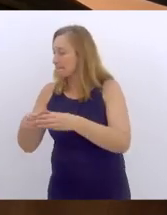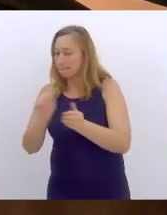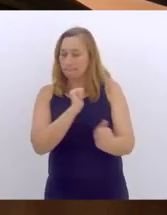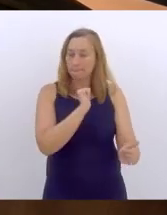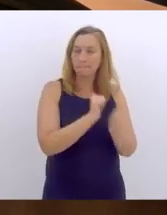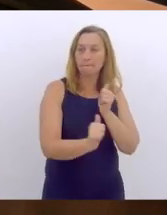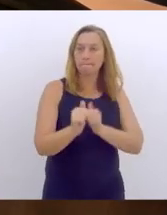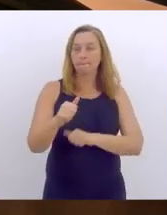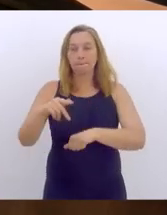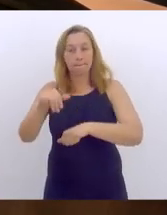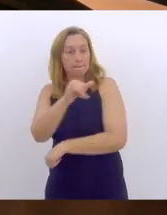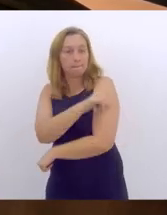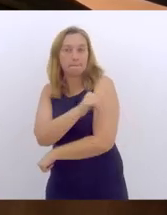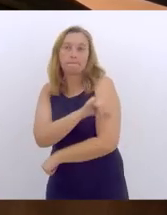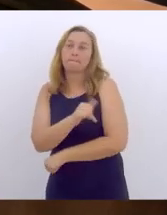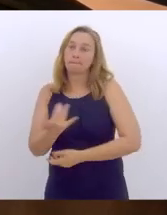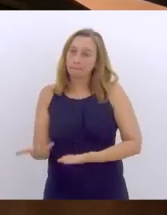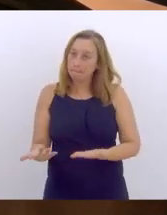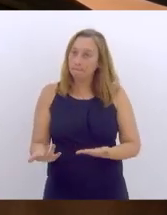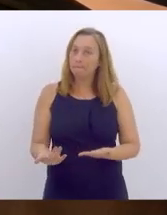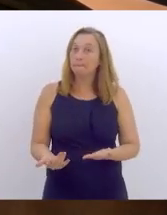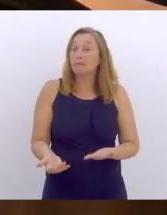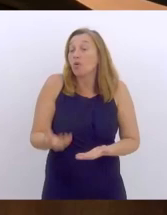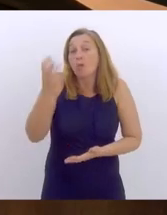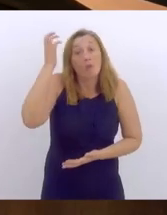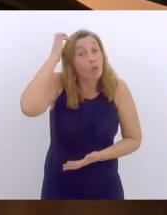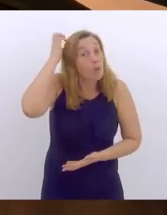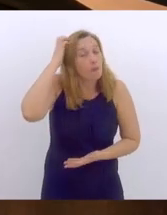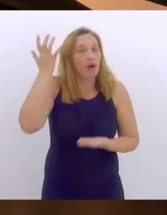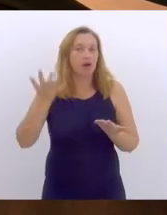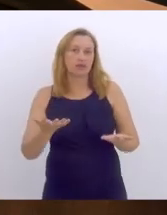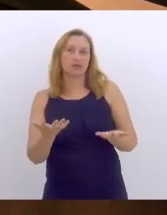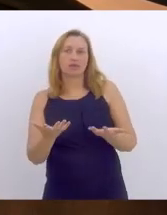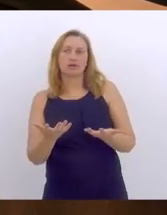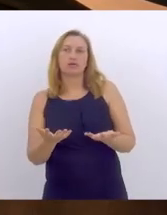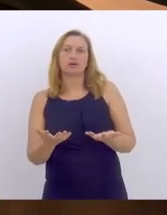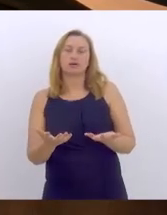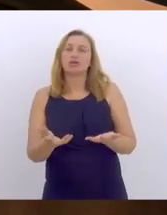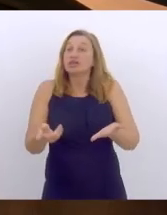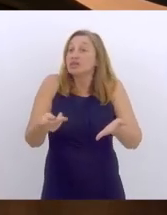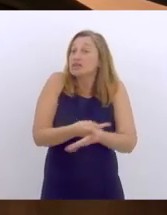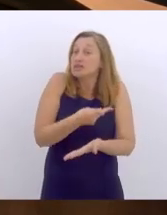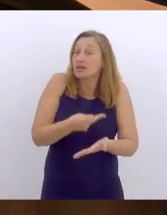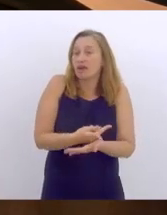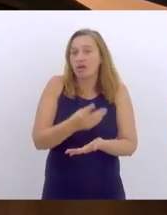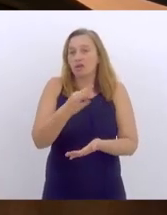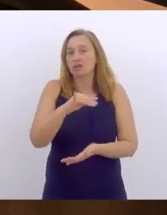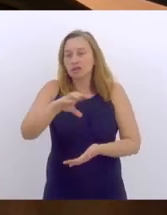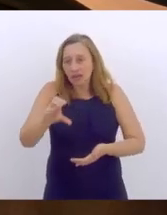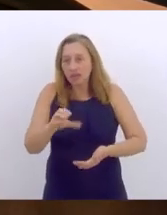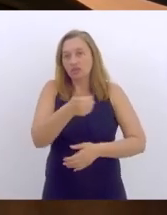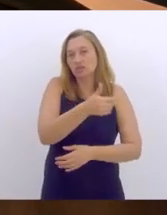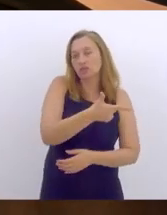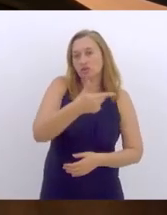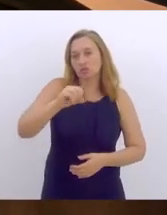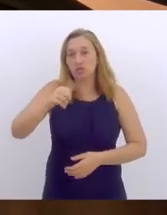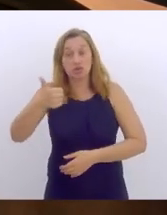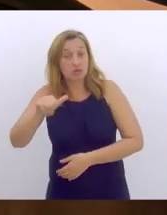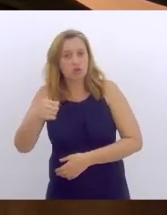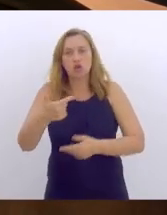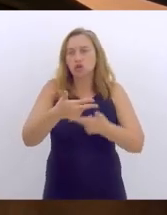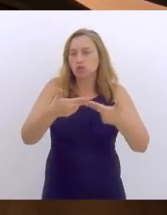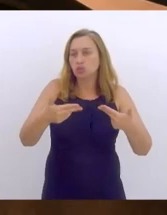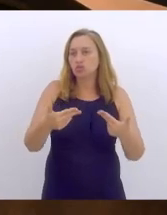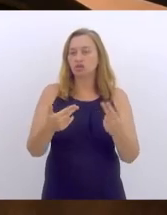que vem sendo injustamente criminalizadas desde esse malfadado TAC de 2011. Aliás, há duas